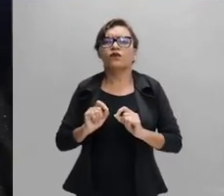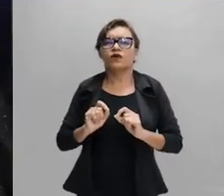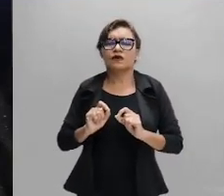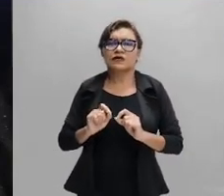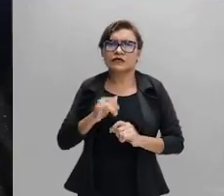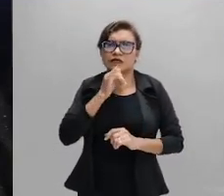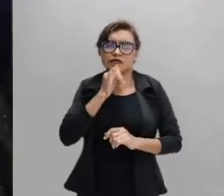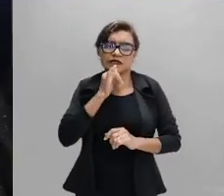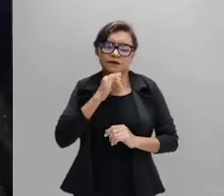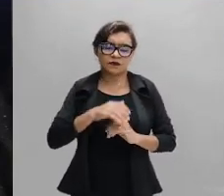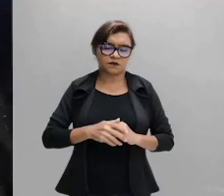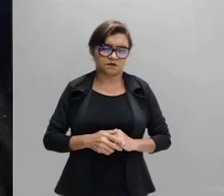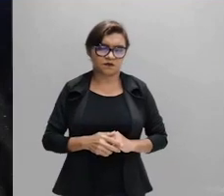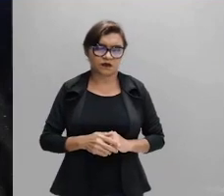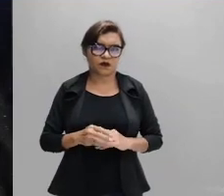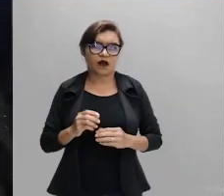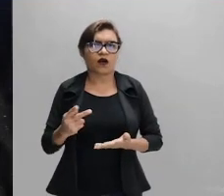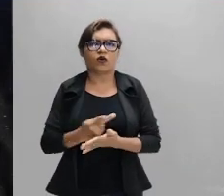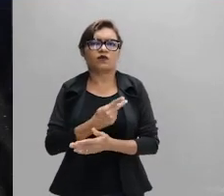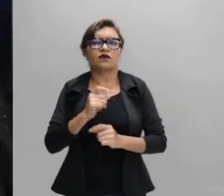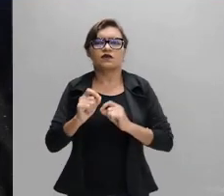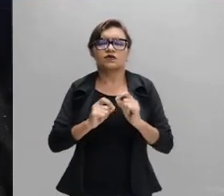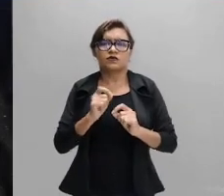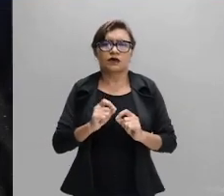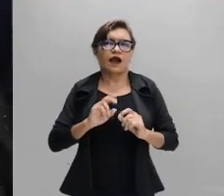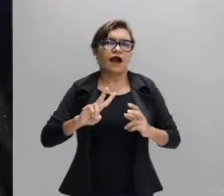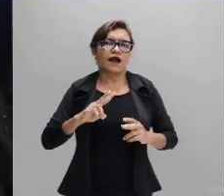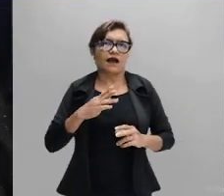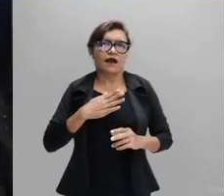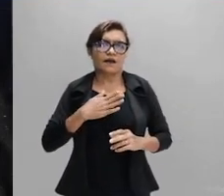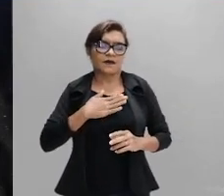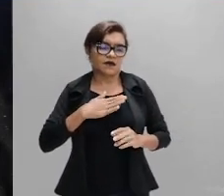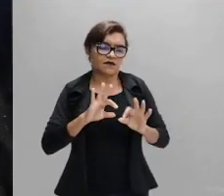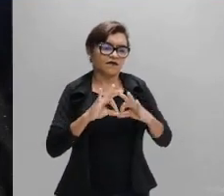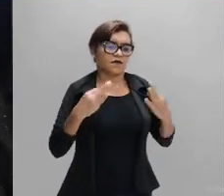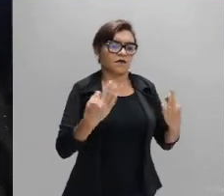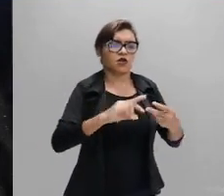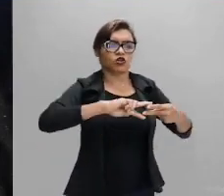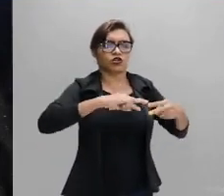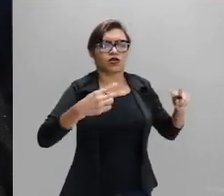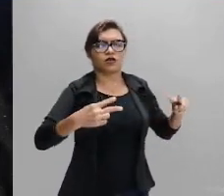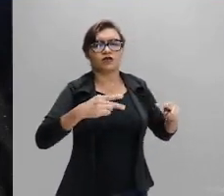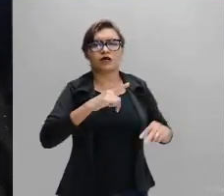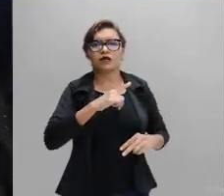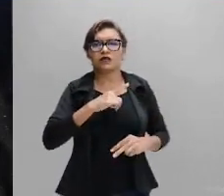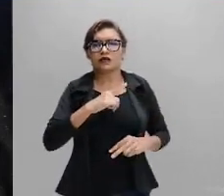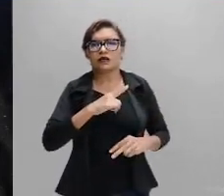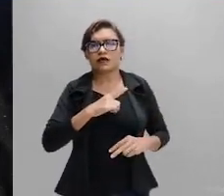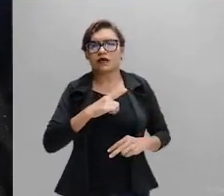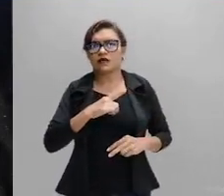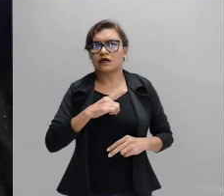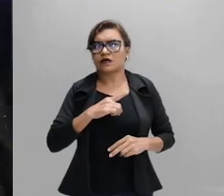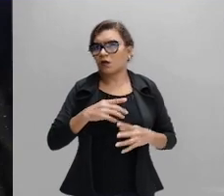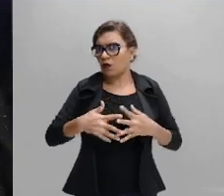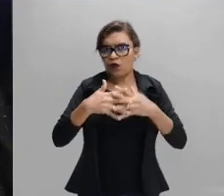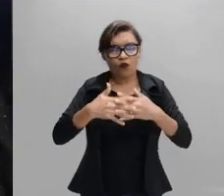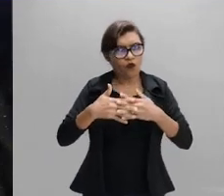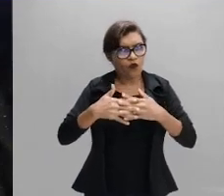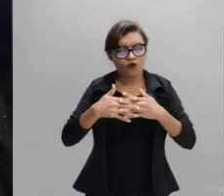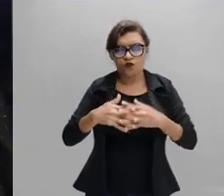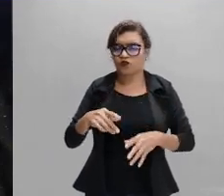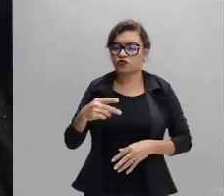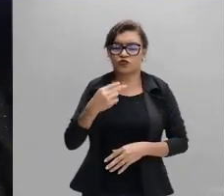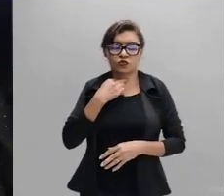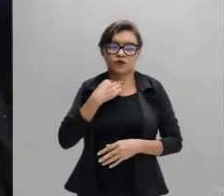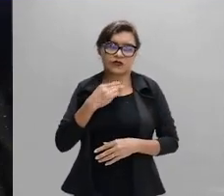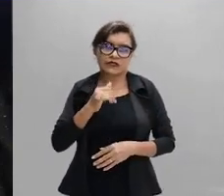nos respaldar nessa carga genética que nós temos. Muitas das coisas, às vezes, são confundidas, tá, galera? Eu tenho